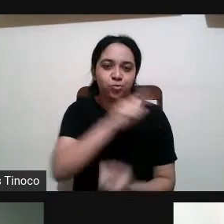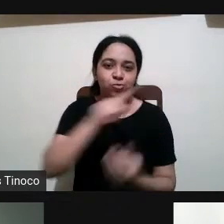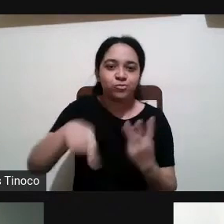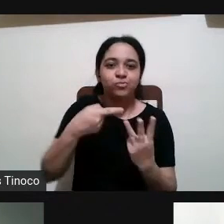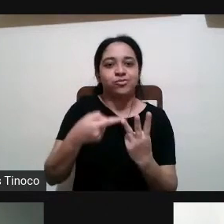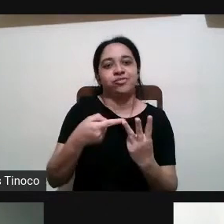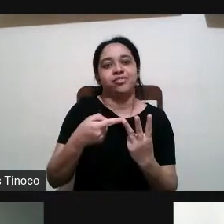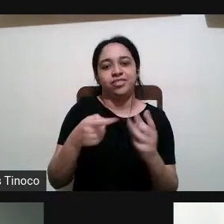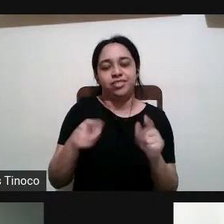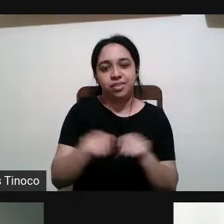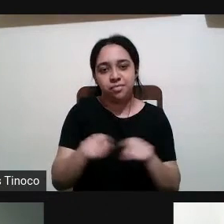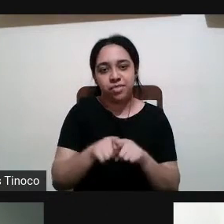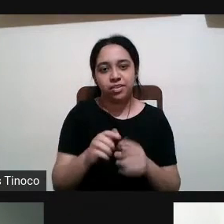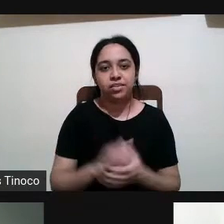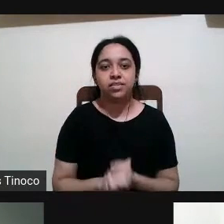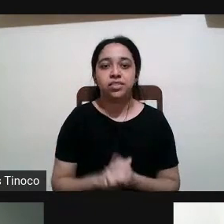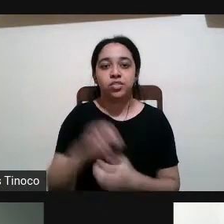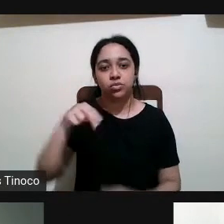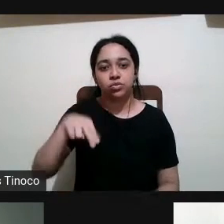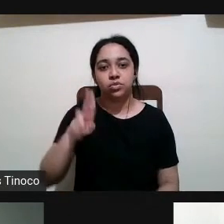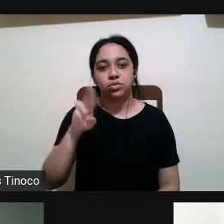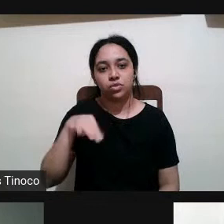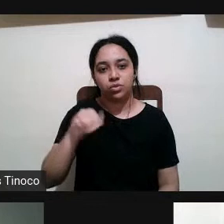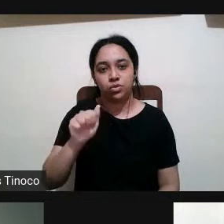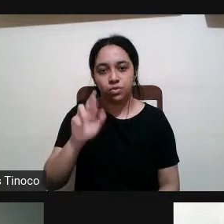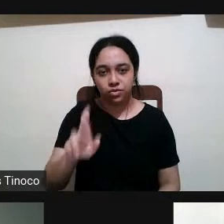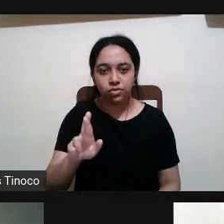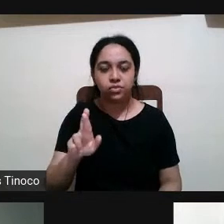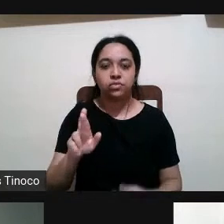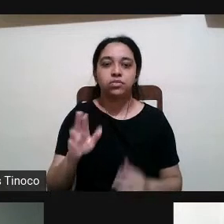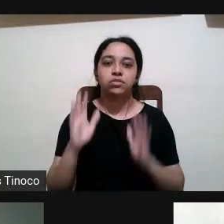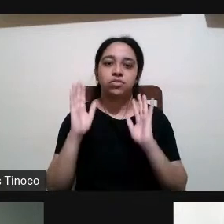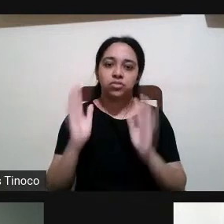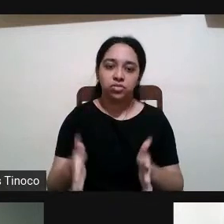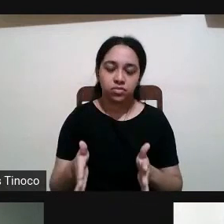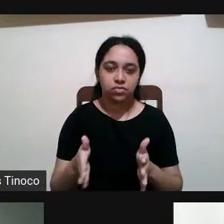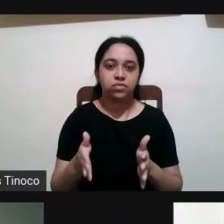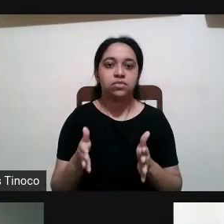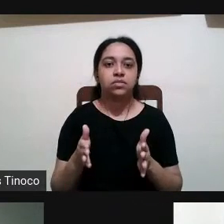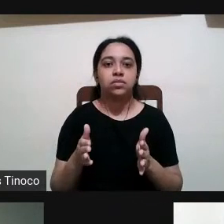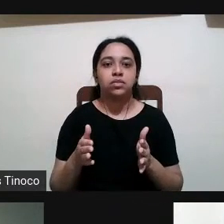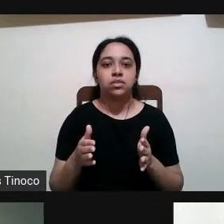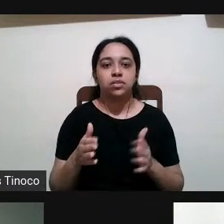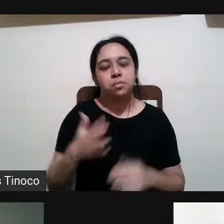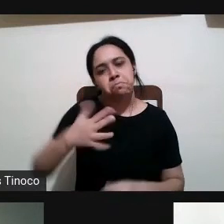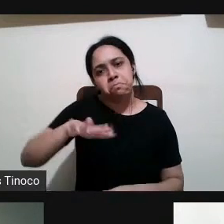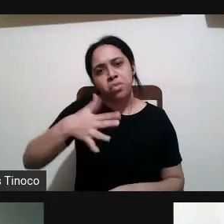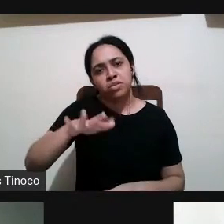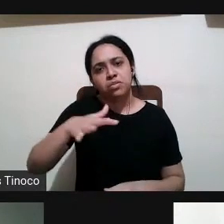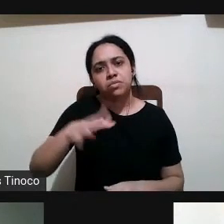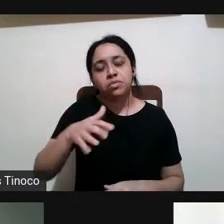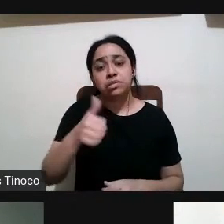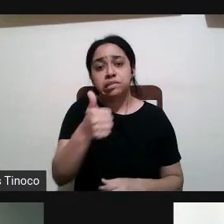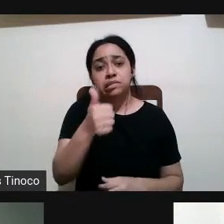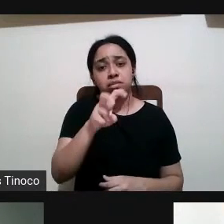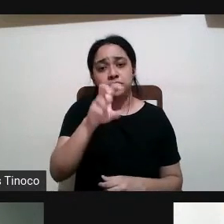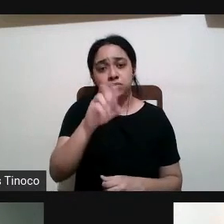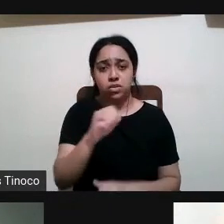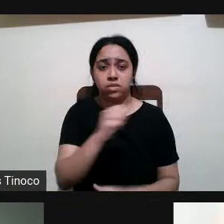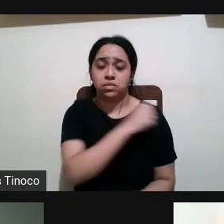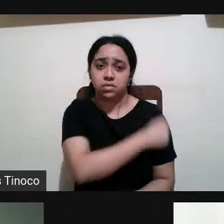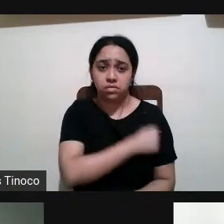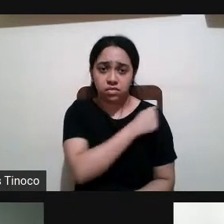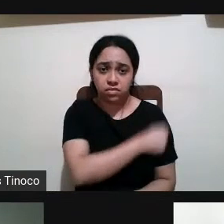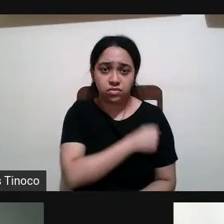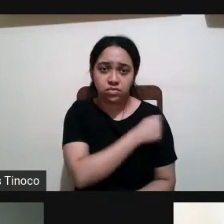instituição, né? E o Numar, já se passaram pelo Numar durante esse período cerca de 150 alunos, né? Então,